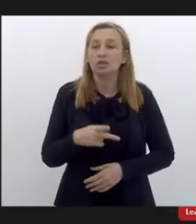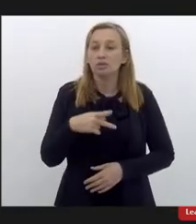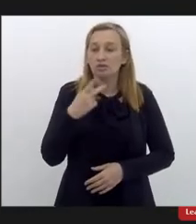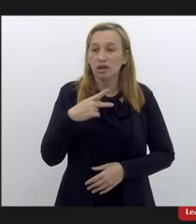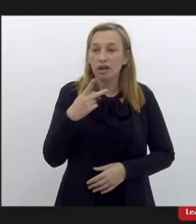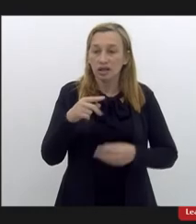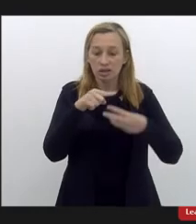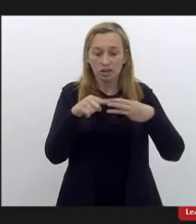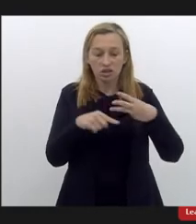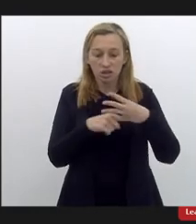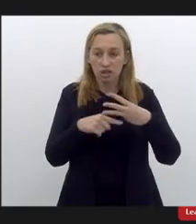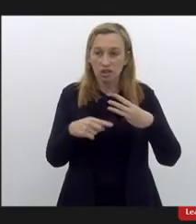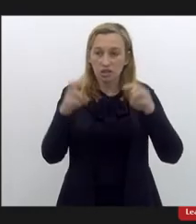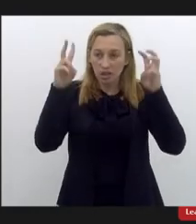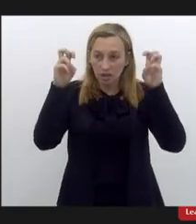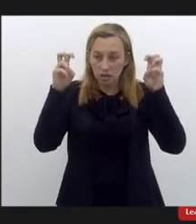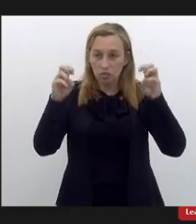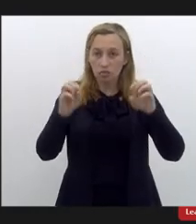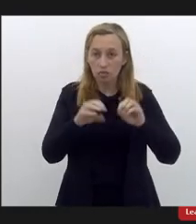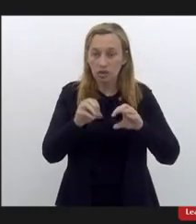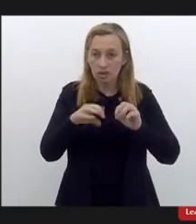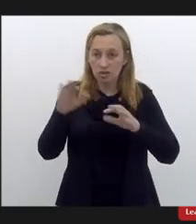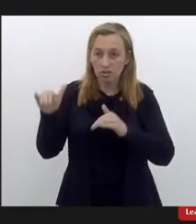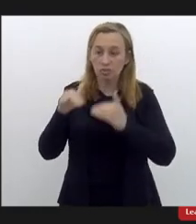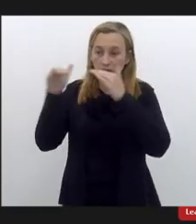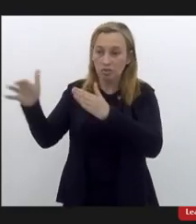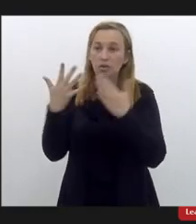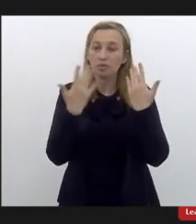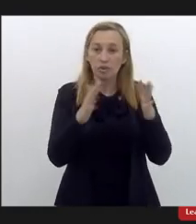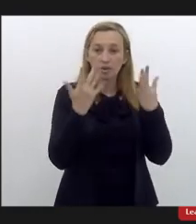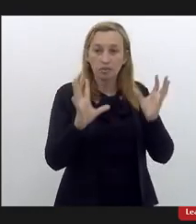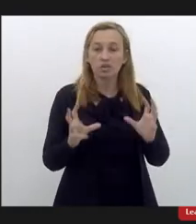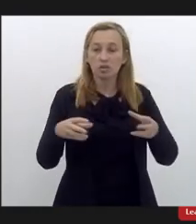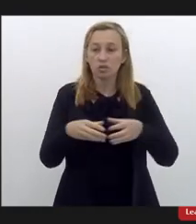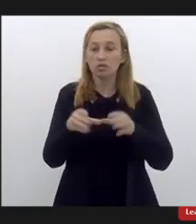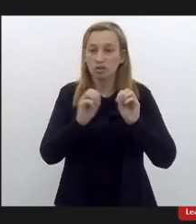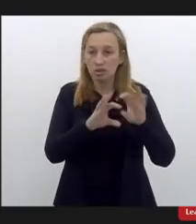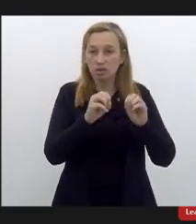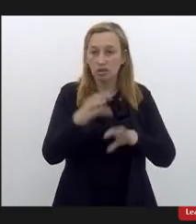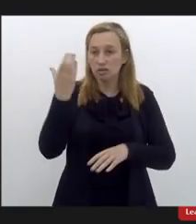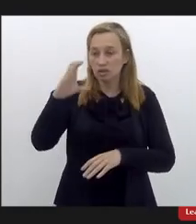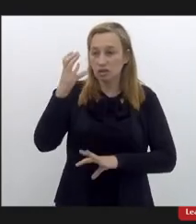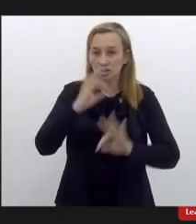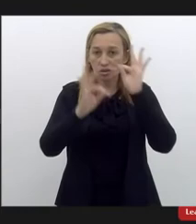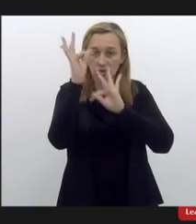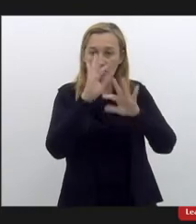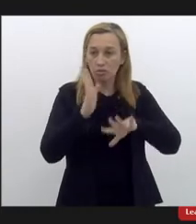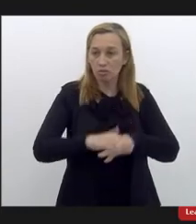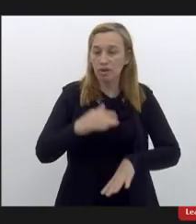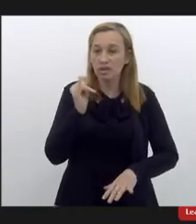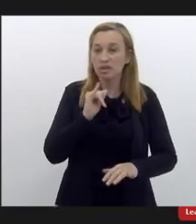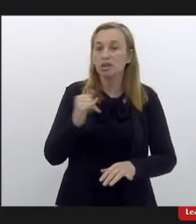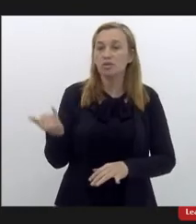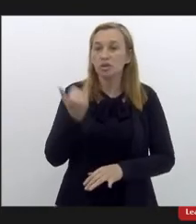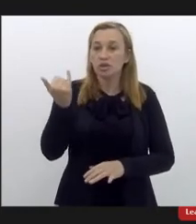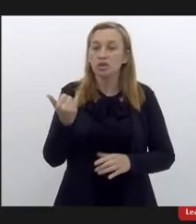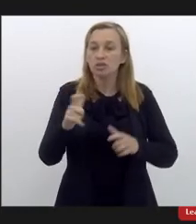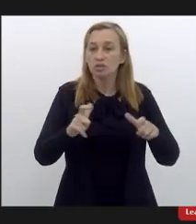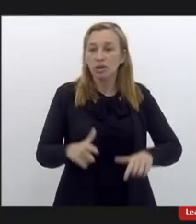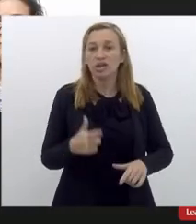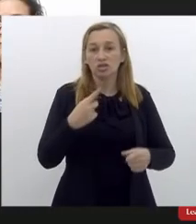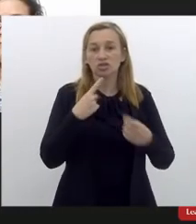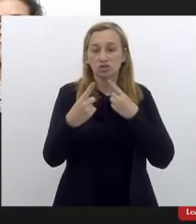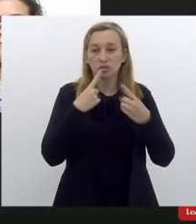essas 3 demandas do aluno do ensino superior, parabenizando aí a Comissão de Educação, Ciência e Tecnologia por mais esse importante espaço de debate.